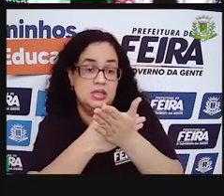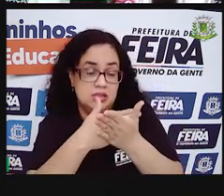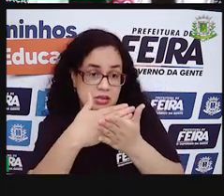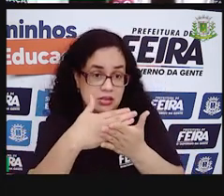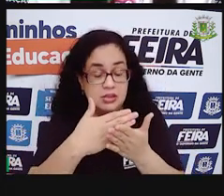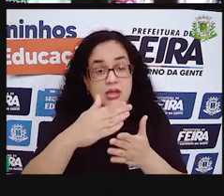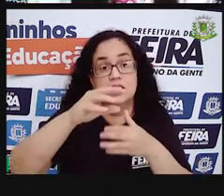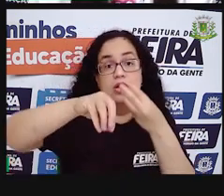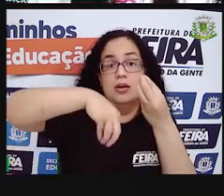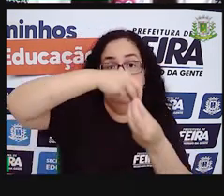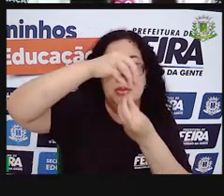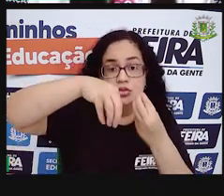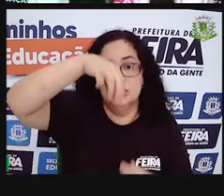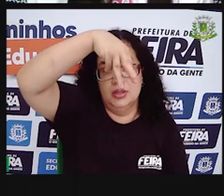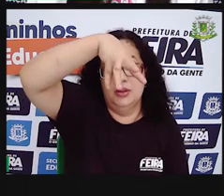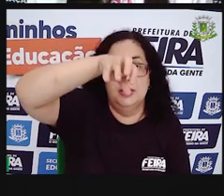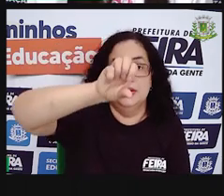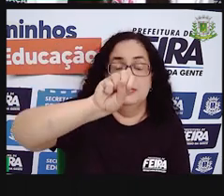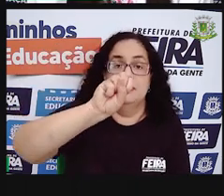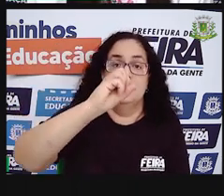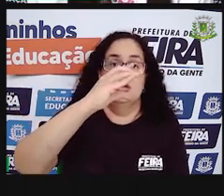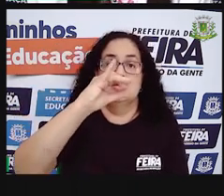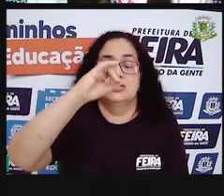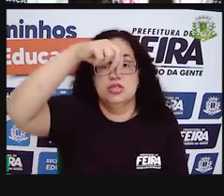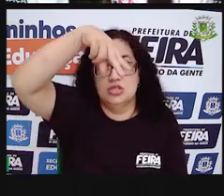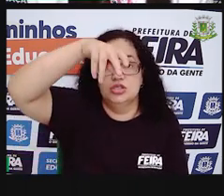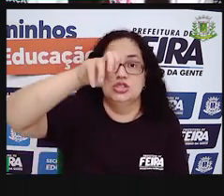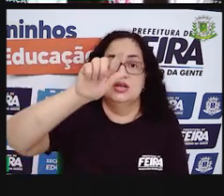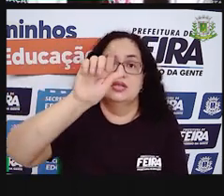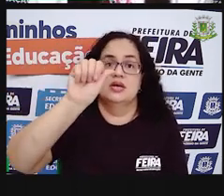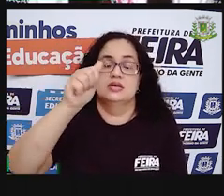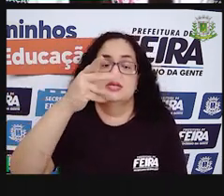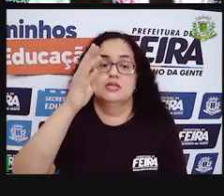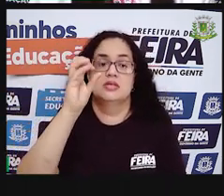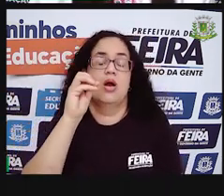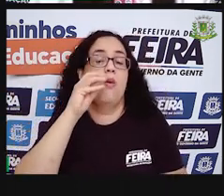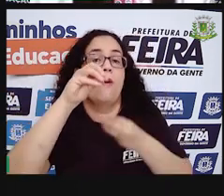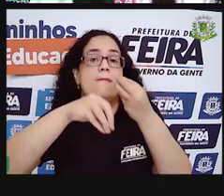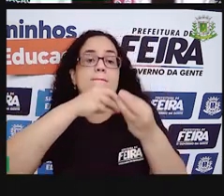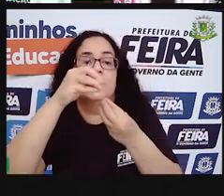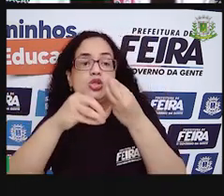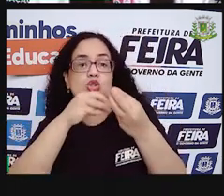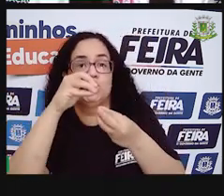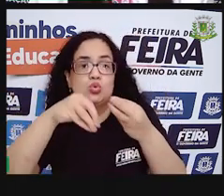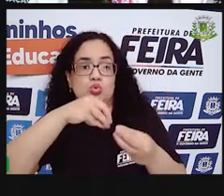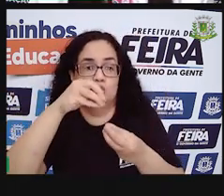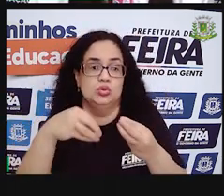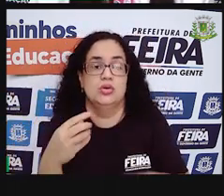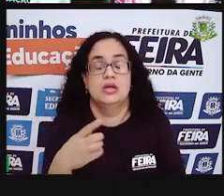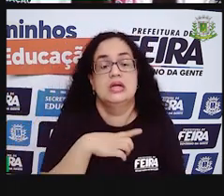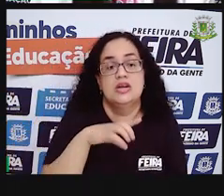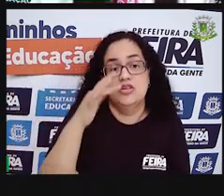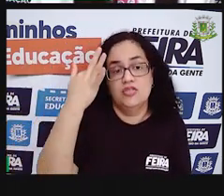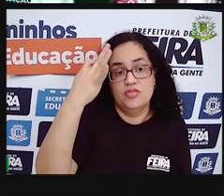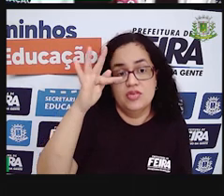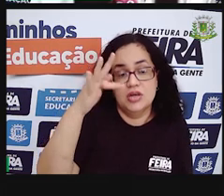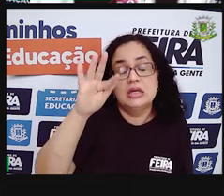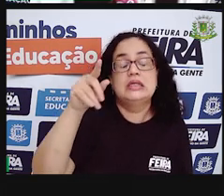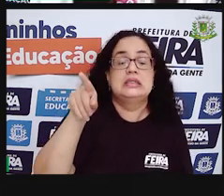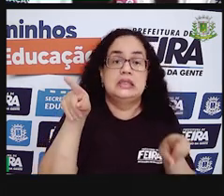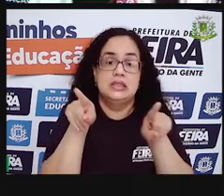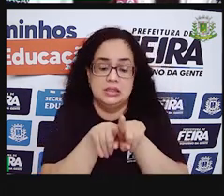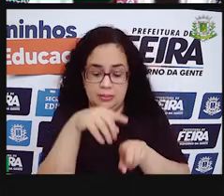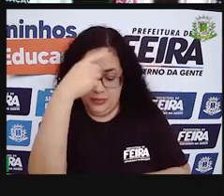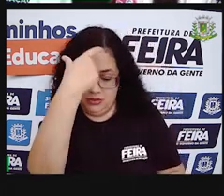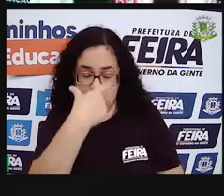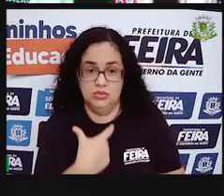tempo, eles iniciaram o processo de miscigenação, que quer dizer aí a mistura, né? Tanto física quanto